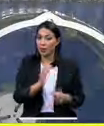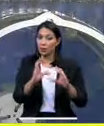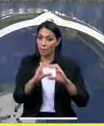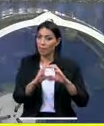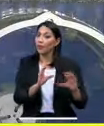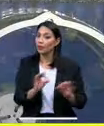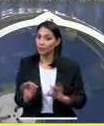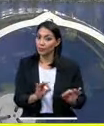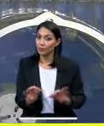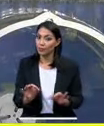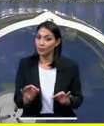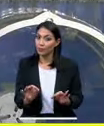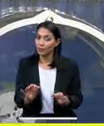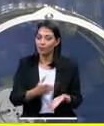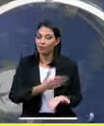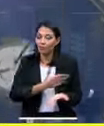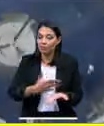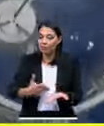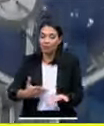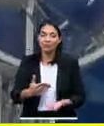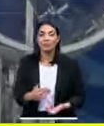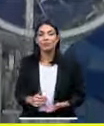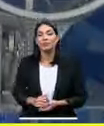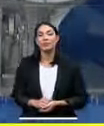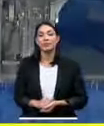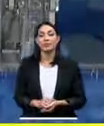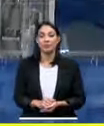posicionadas. Valendo!